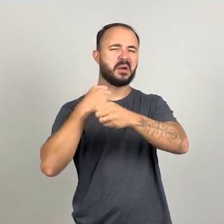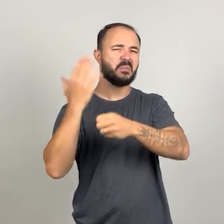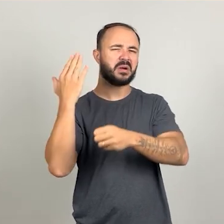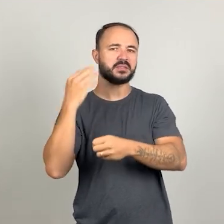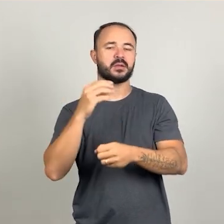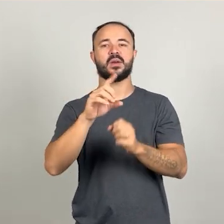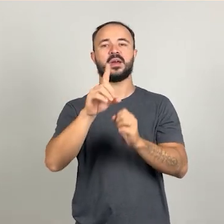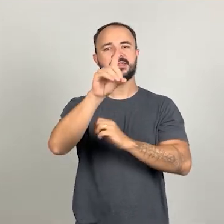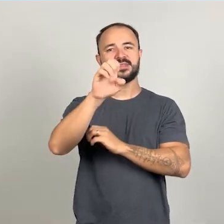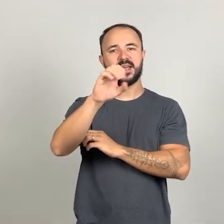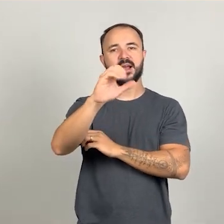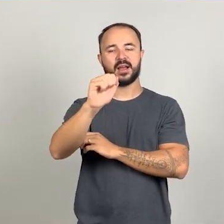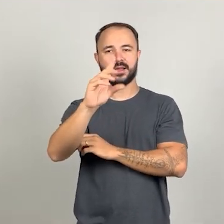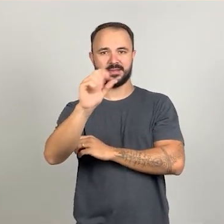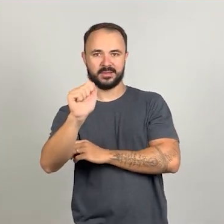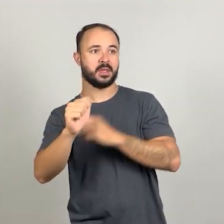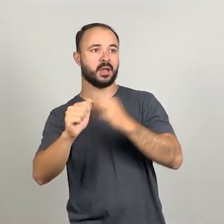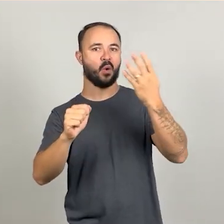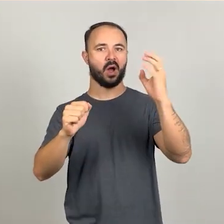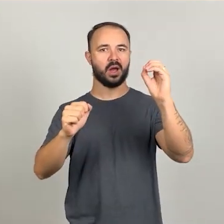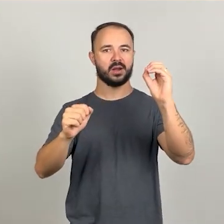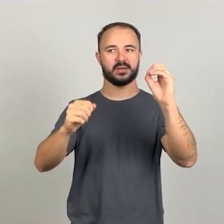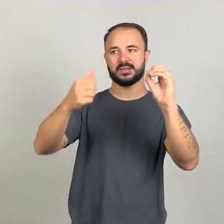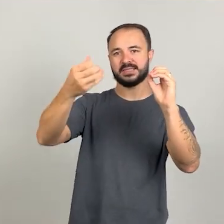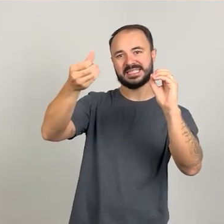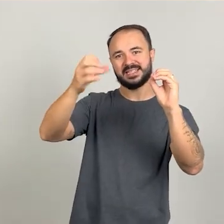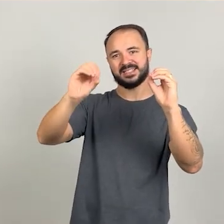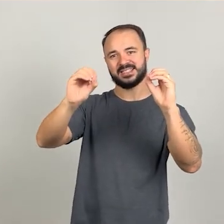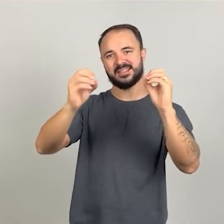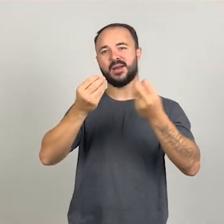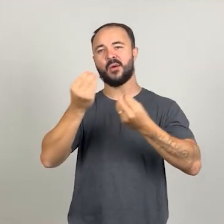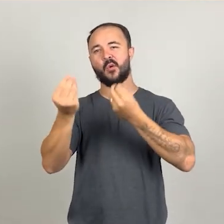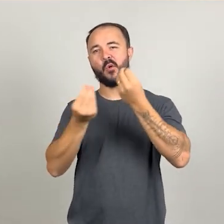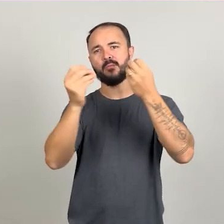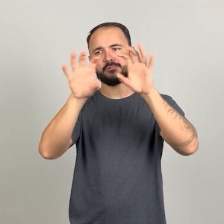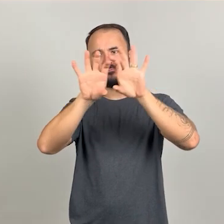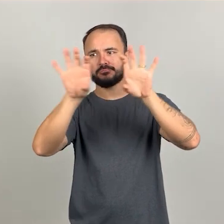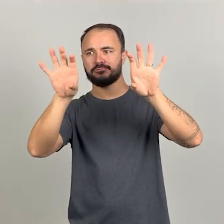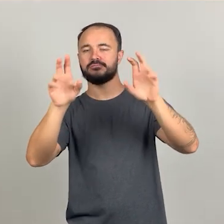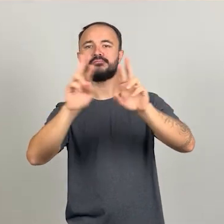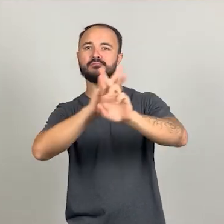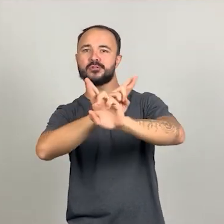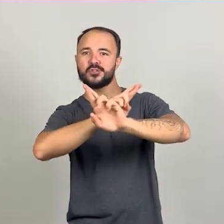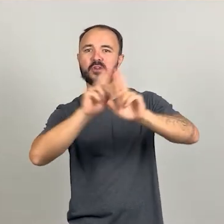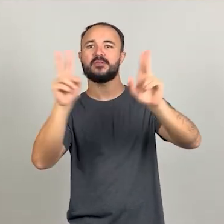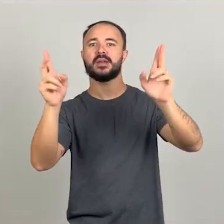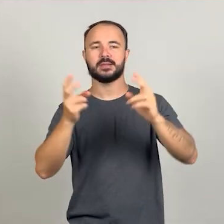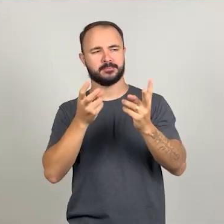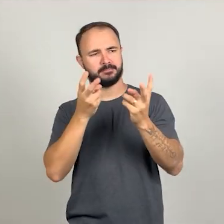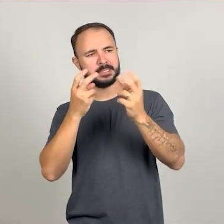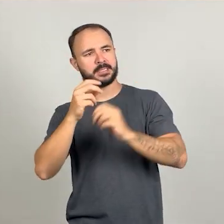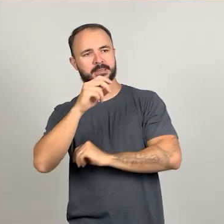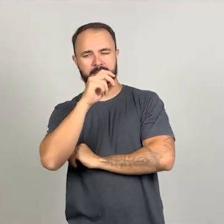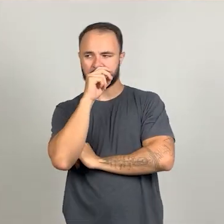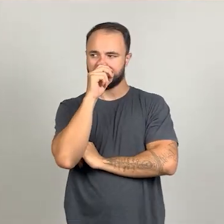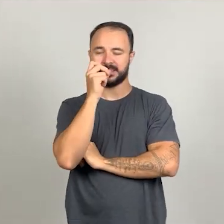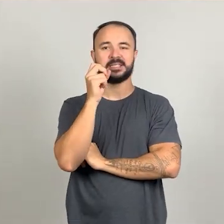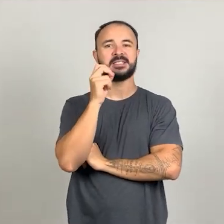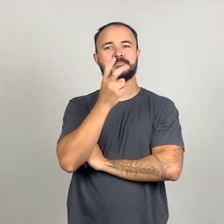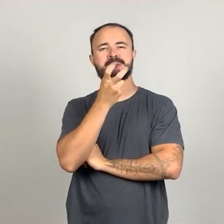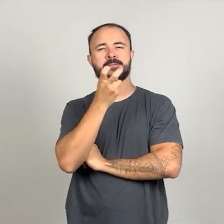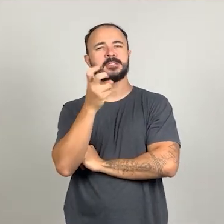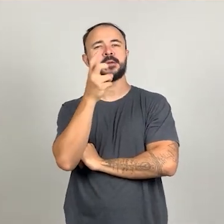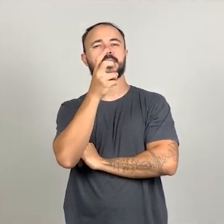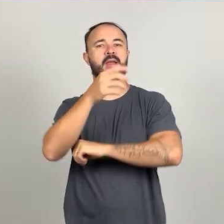na década de 60. Então, antes da construção da rodovia Belém-Brasília, você pode observar que